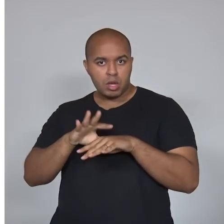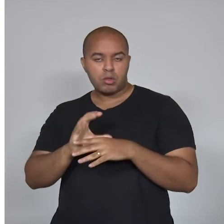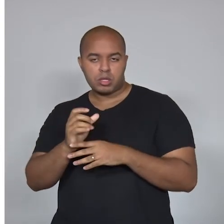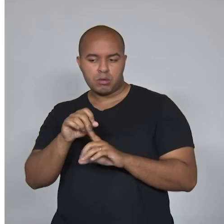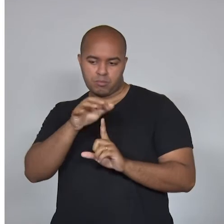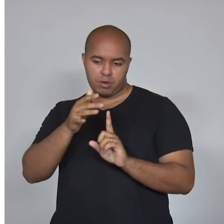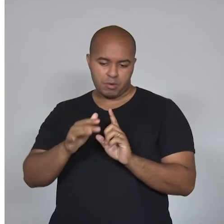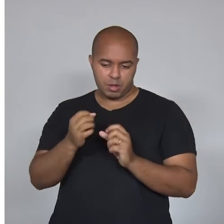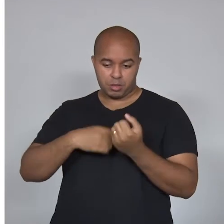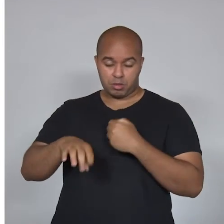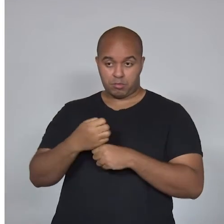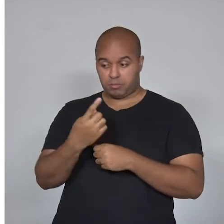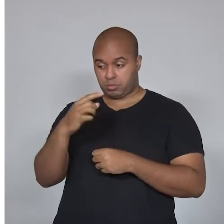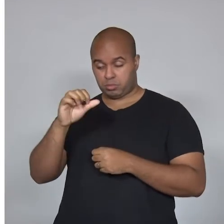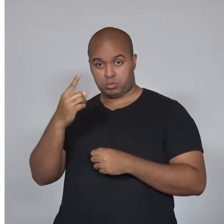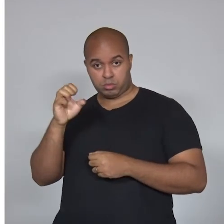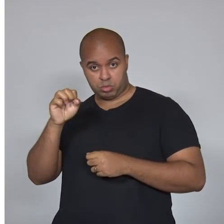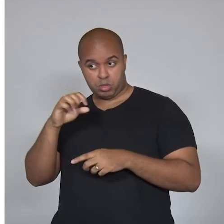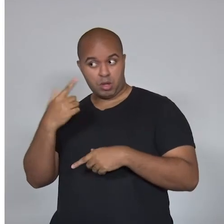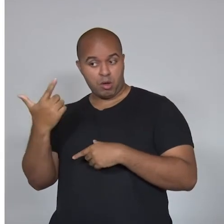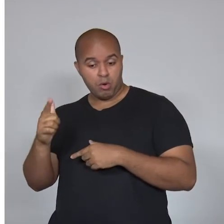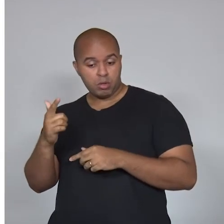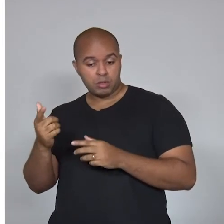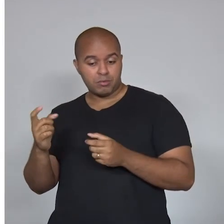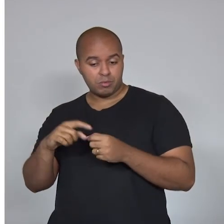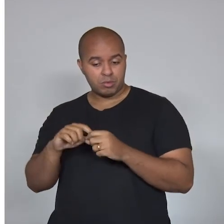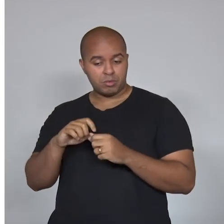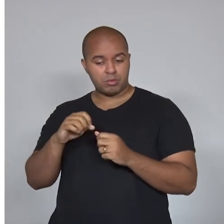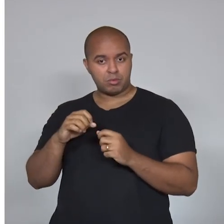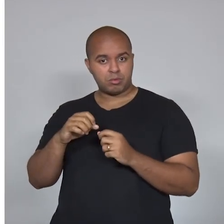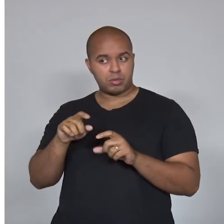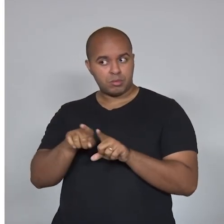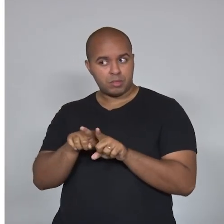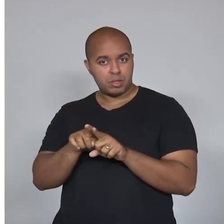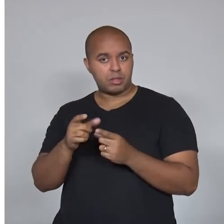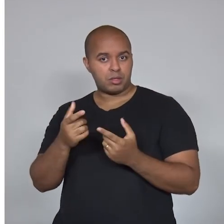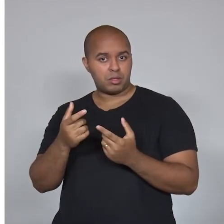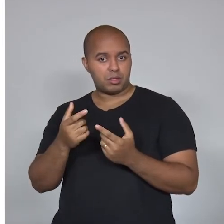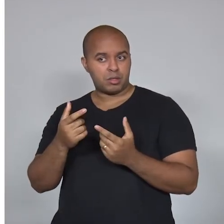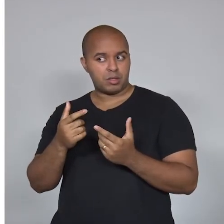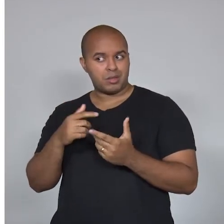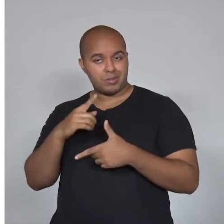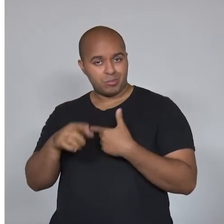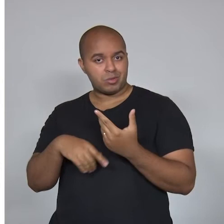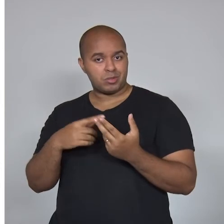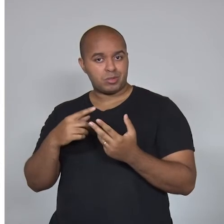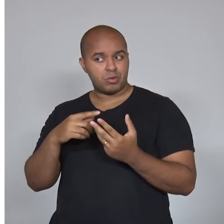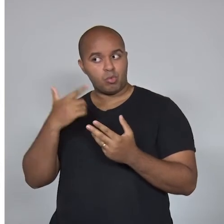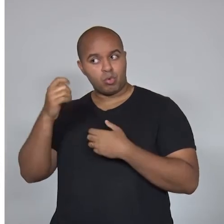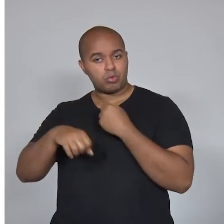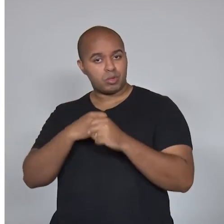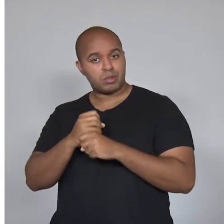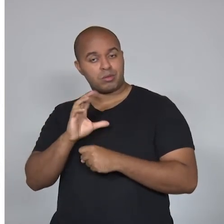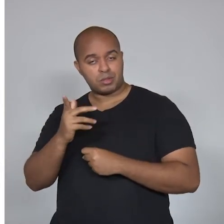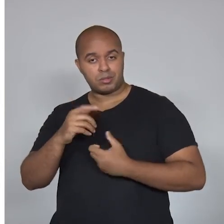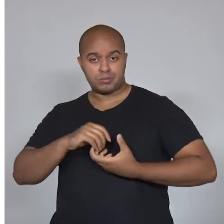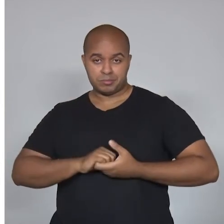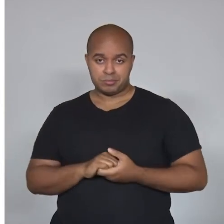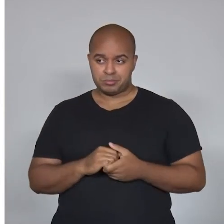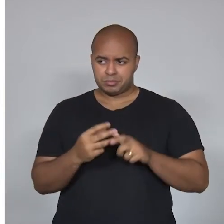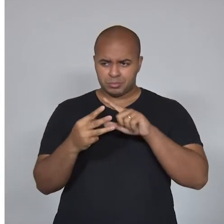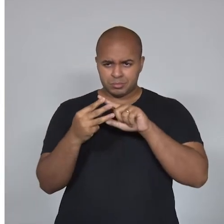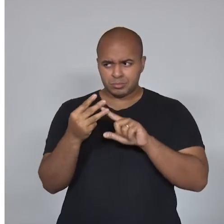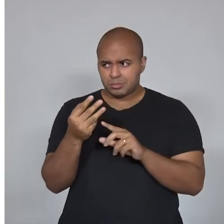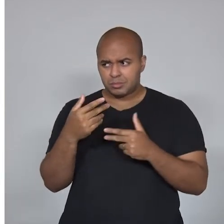de 1918, a segunda no outono do mesmo ano e a terceira no inverno do ano seguinte. Das